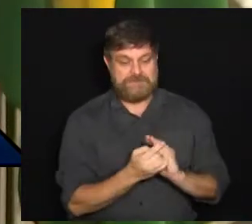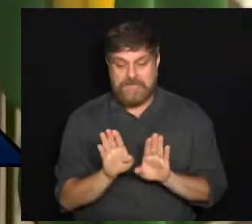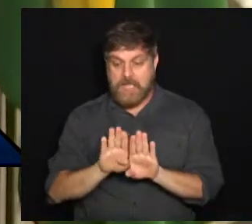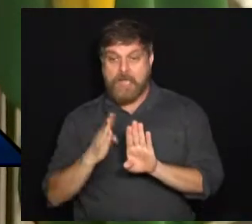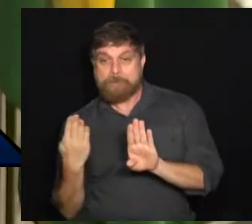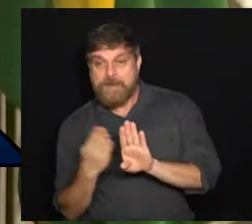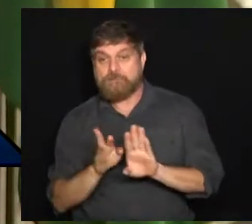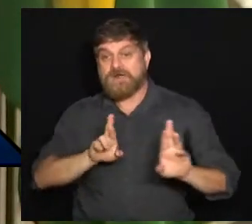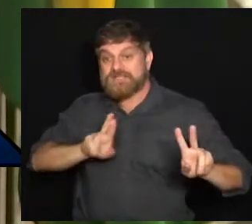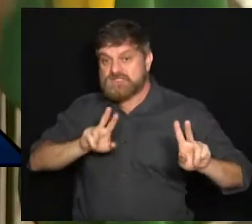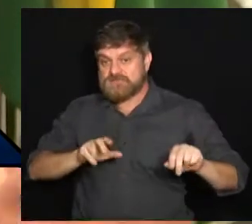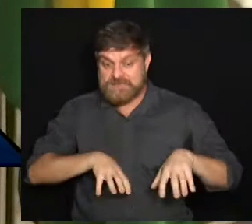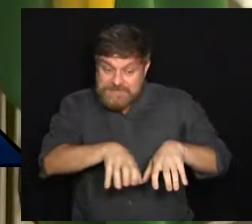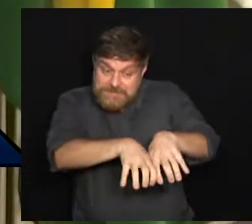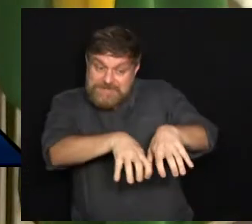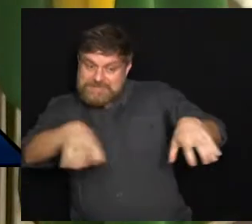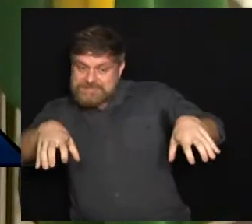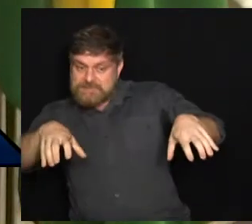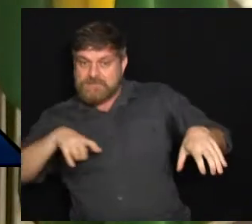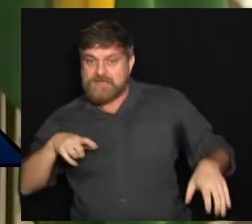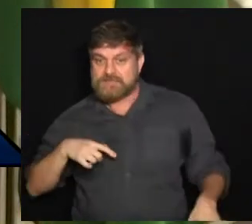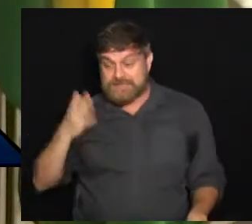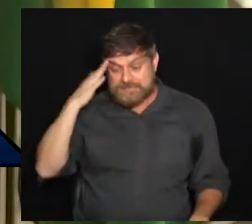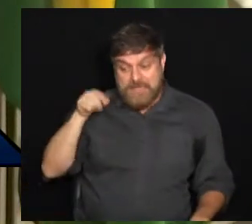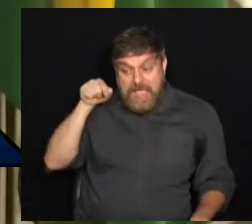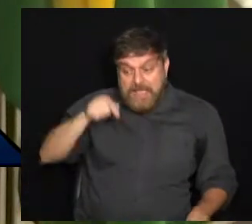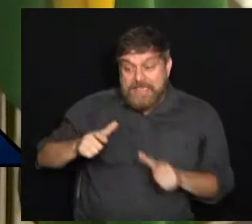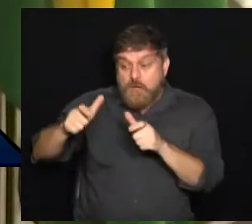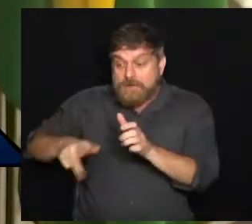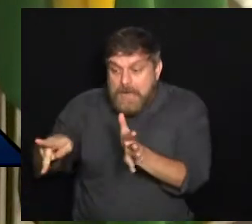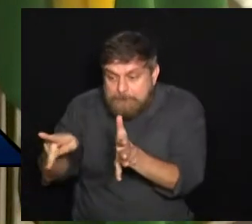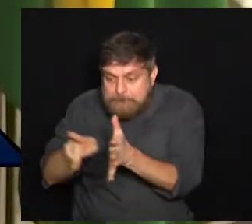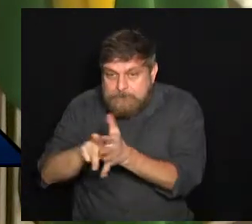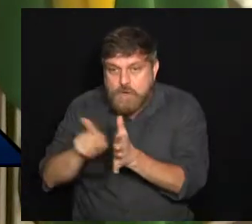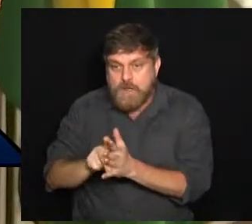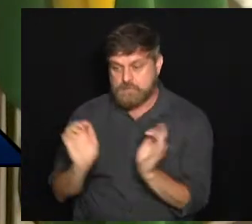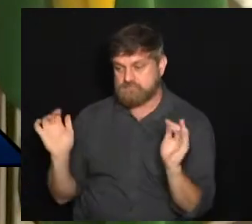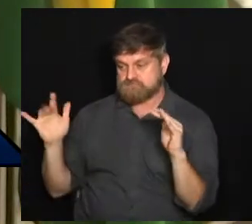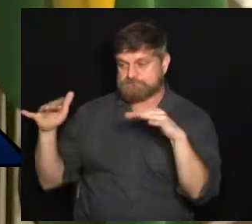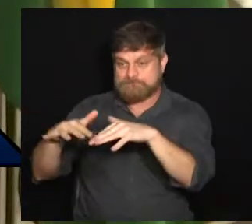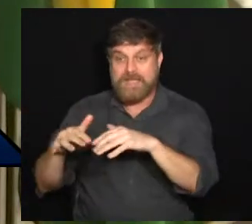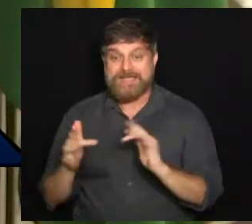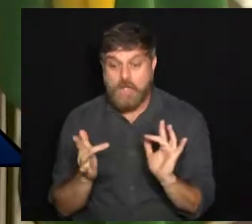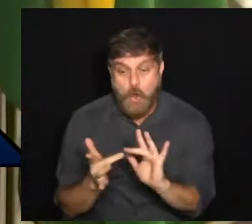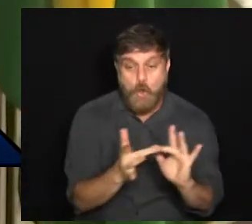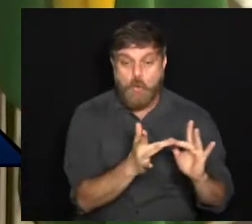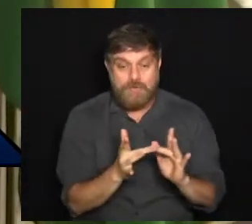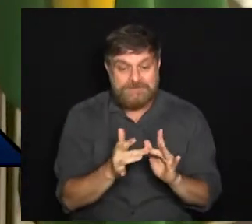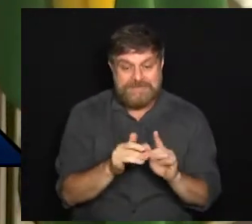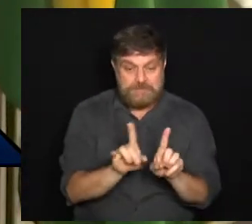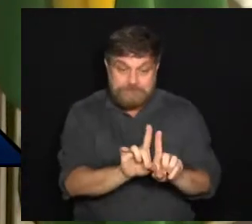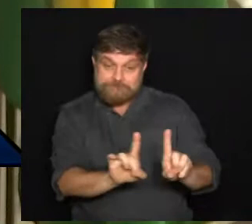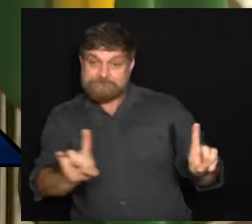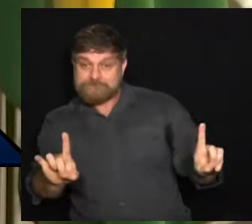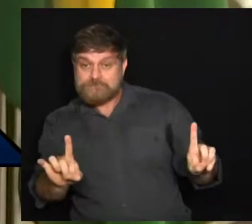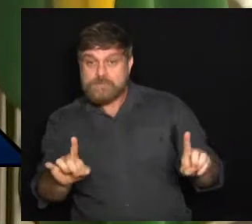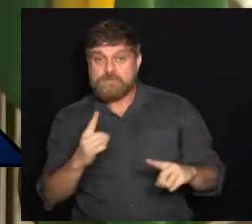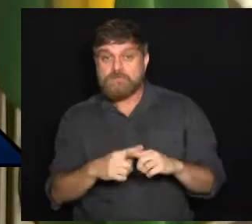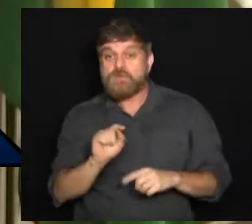torceu o tornozelo, porque está com dor de barriga. São outros problemas e é ideal que as pessoas não frequentem o mesmo ambiente.